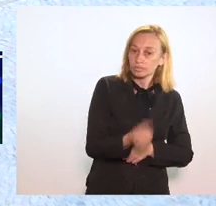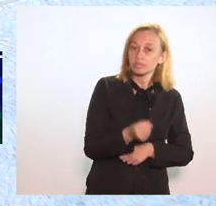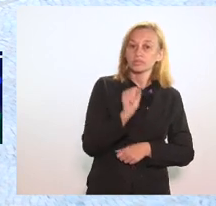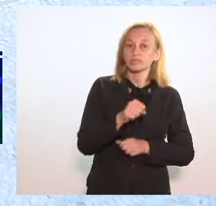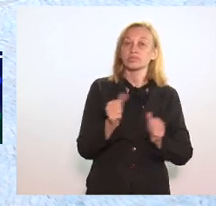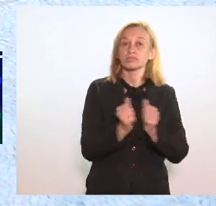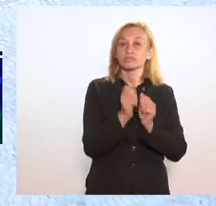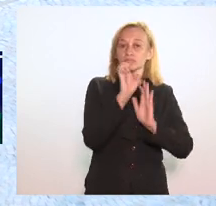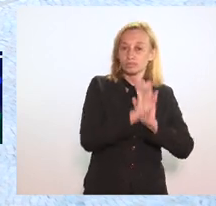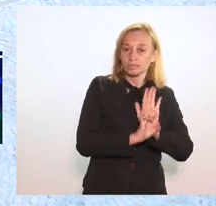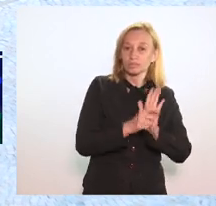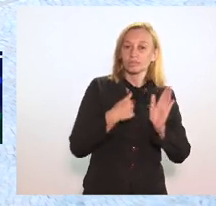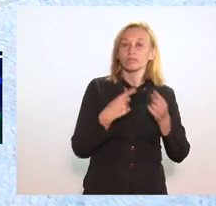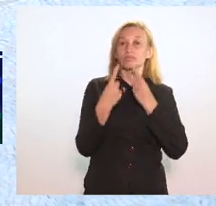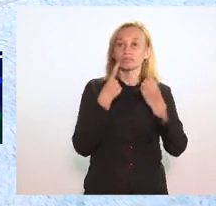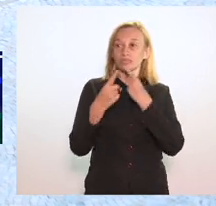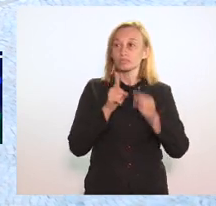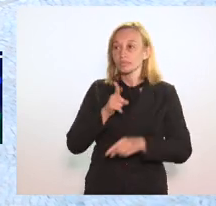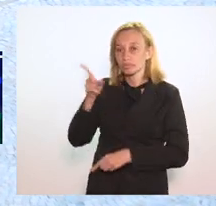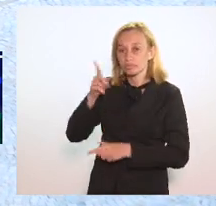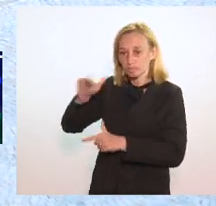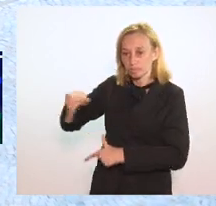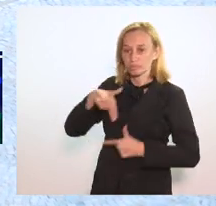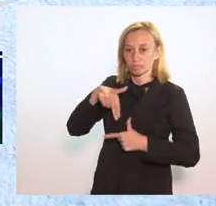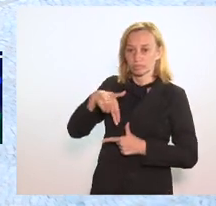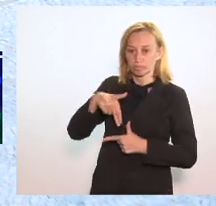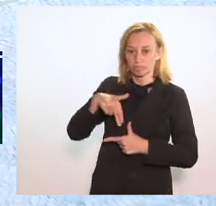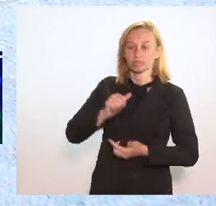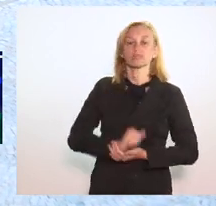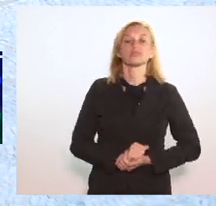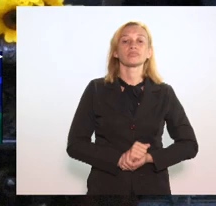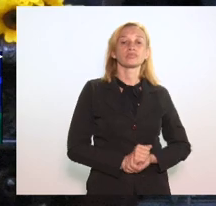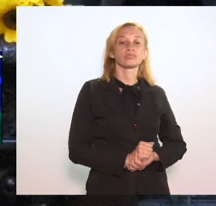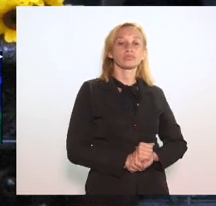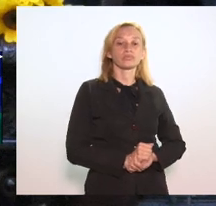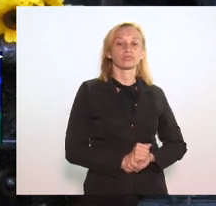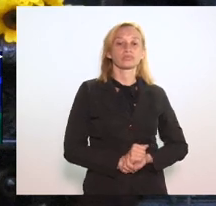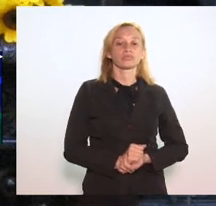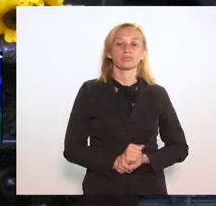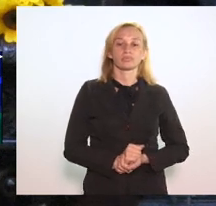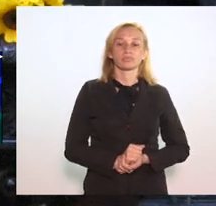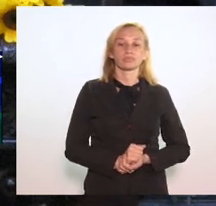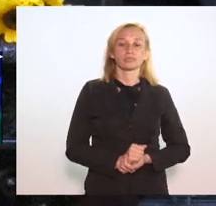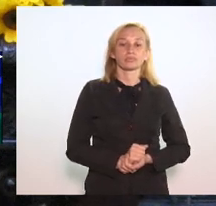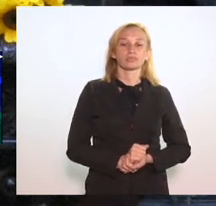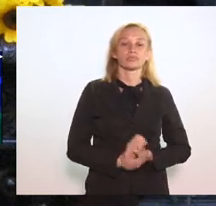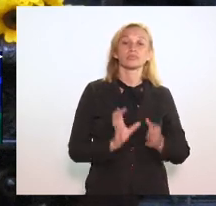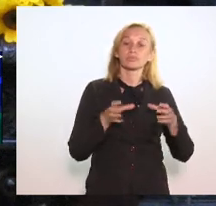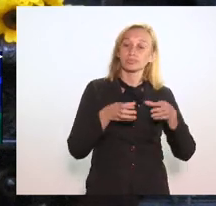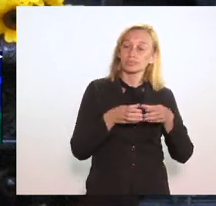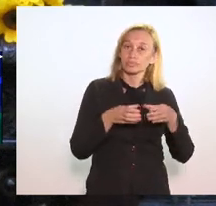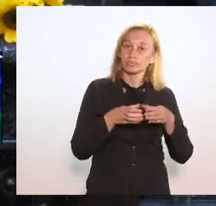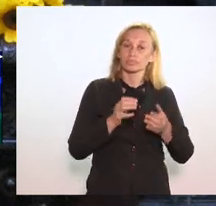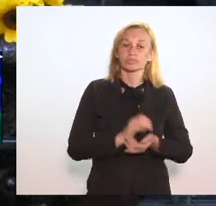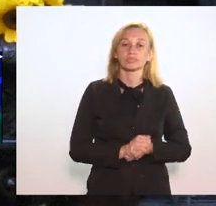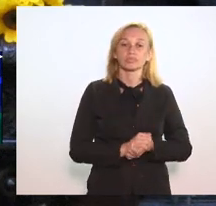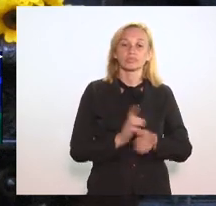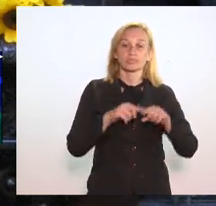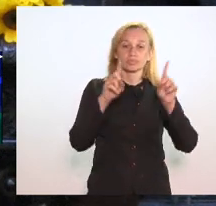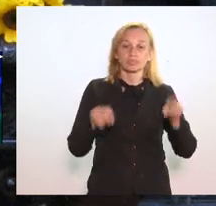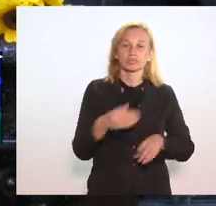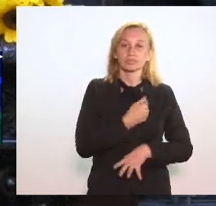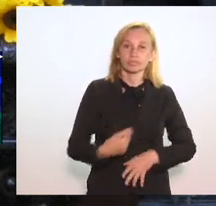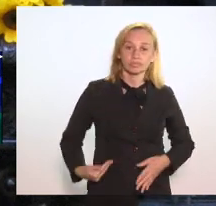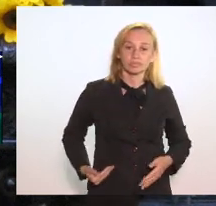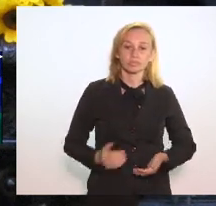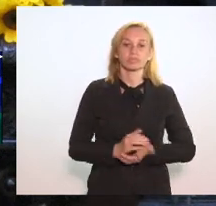das eu vou discutir las quando o da minha integração na Tribuna Eu já comi são servidores